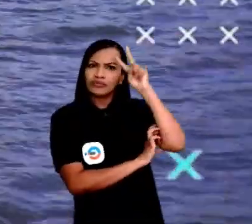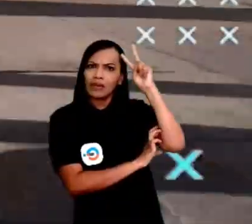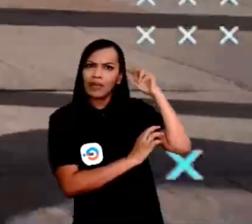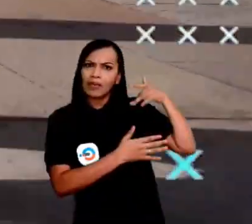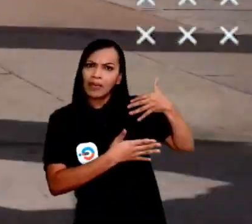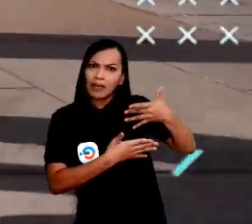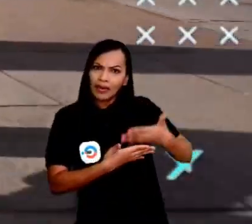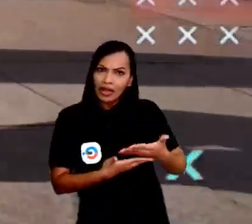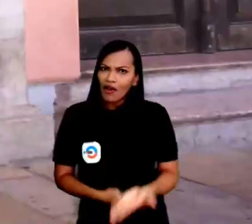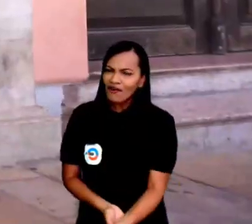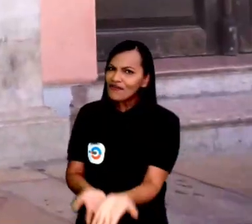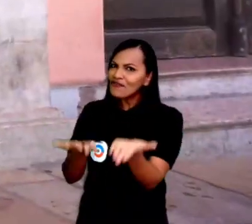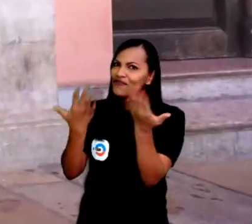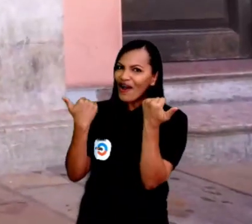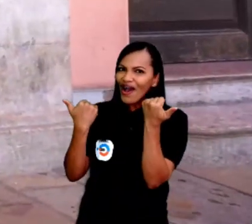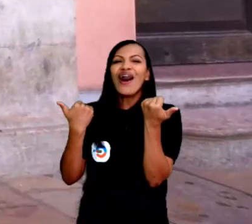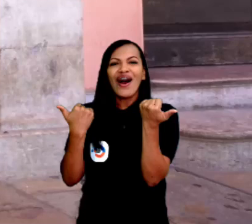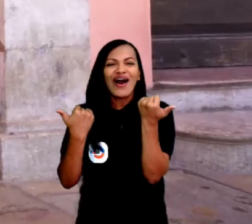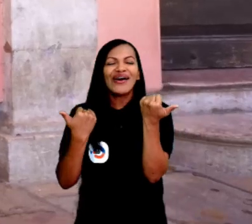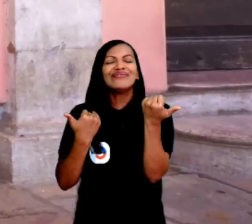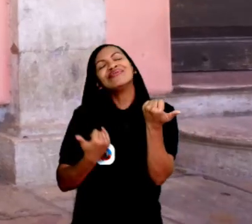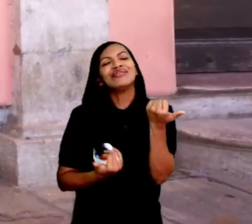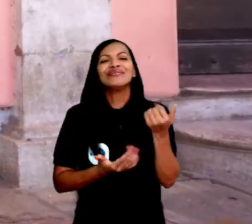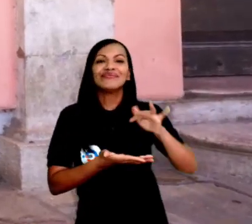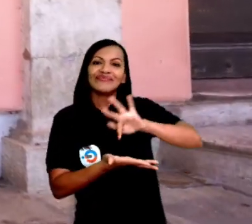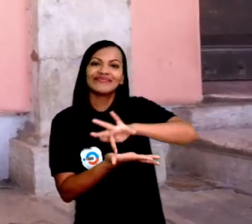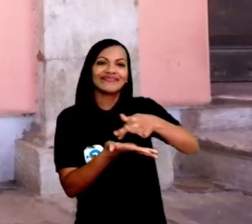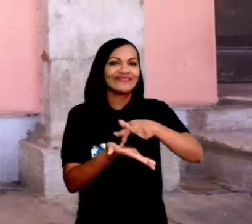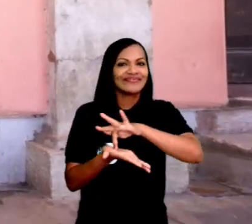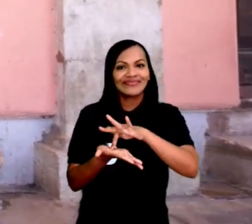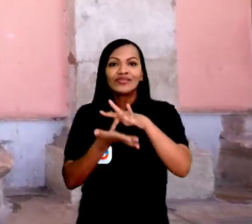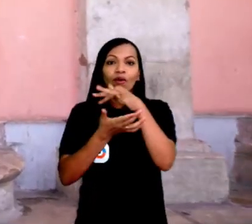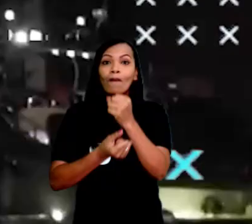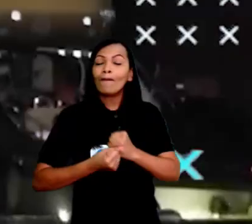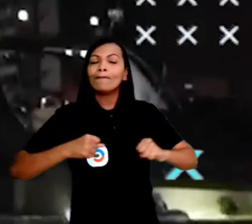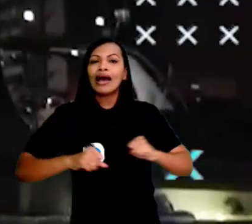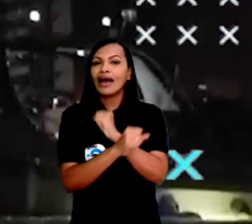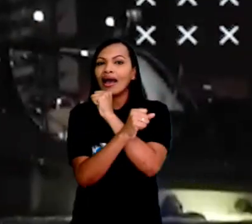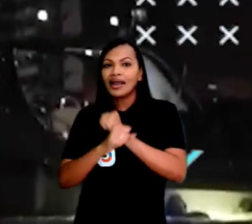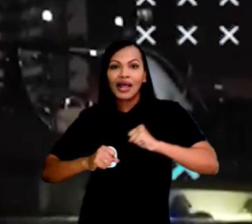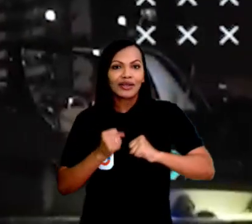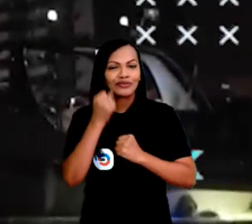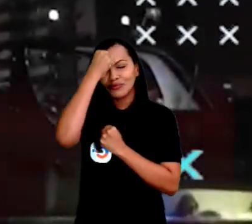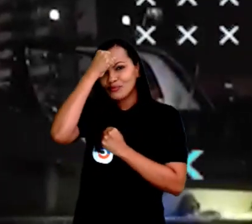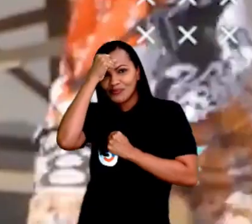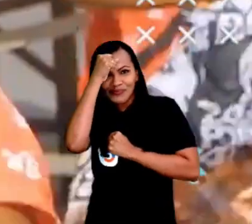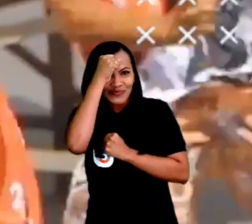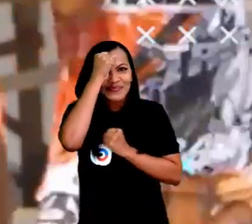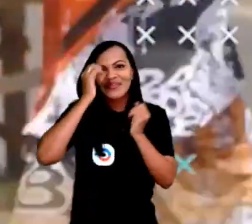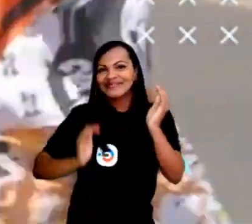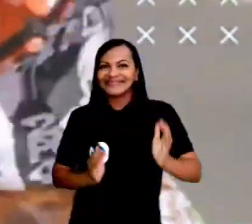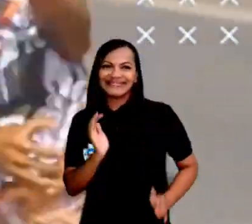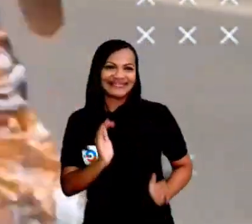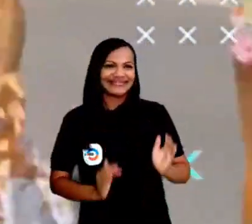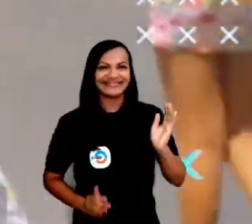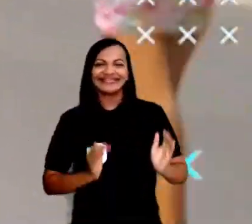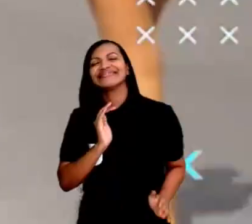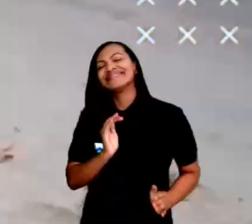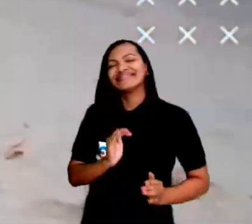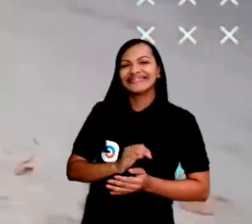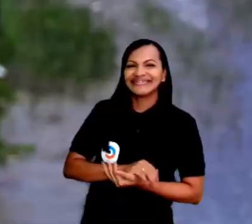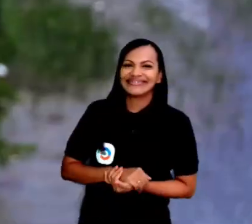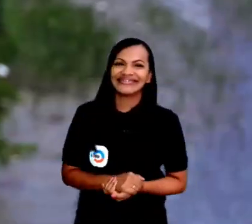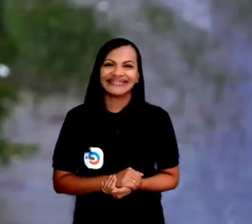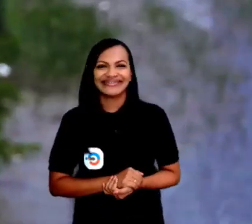história. Bora embalar no frevo, maracatu, o brega e até o